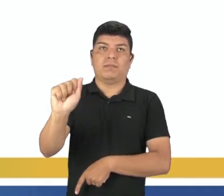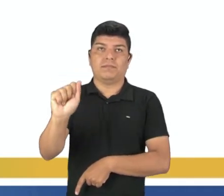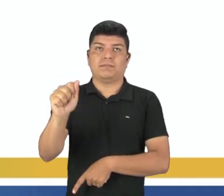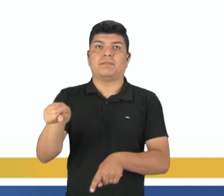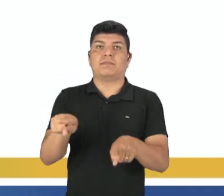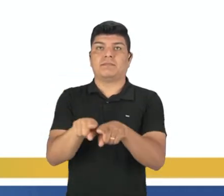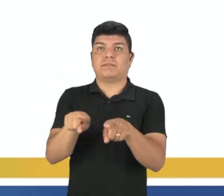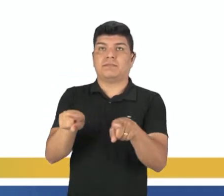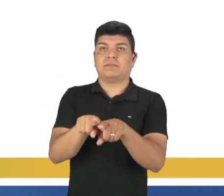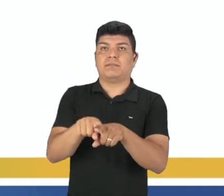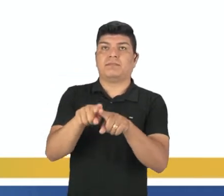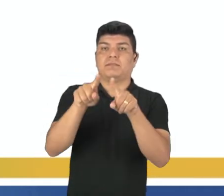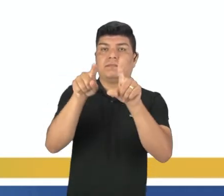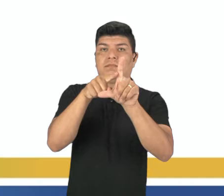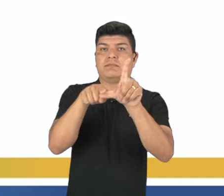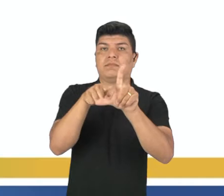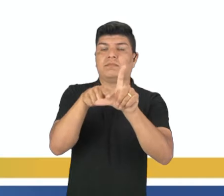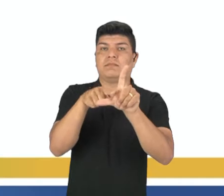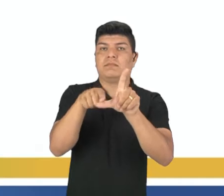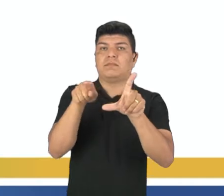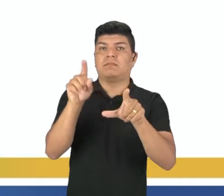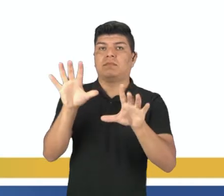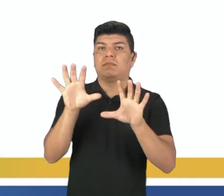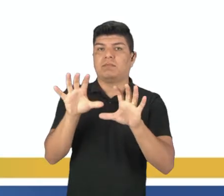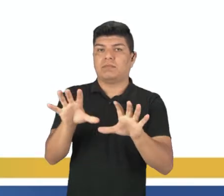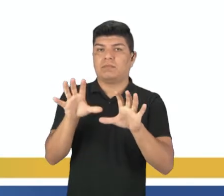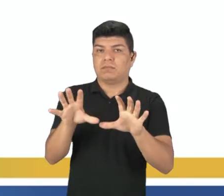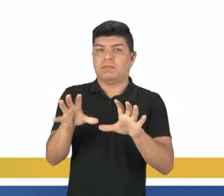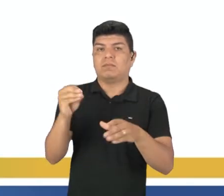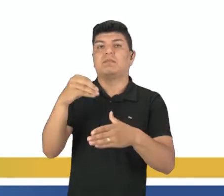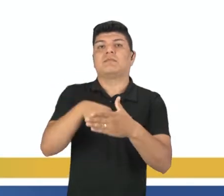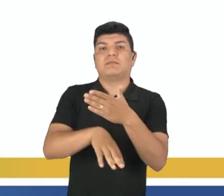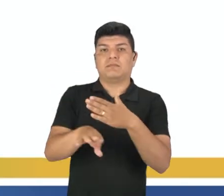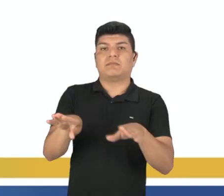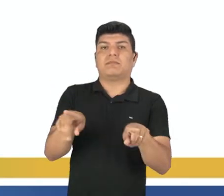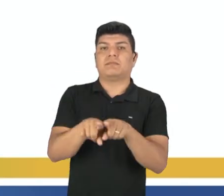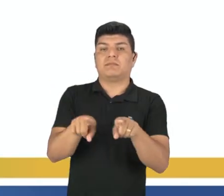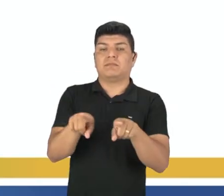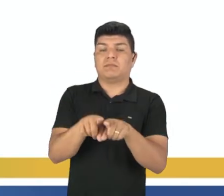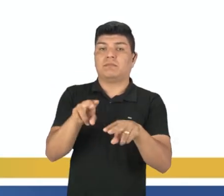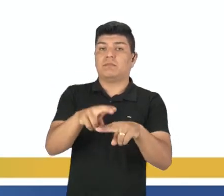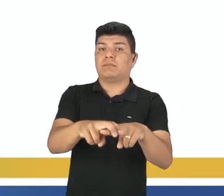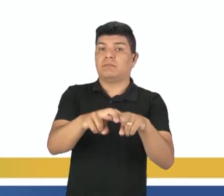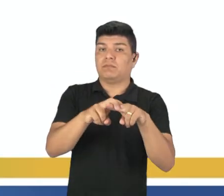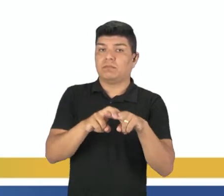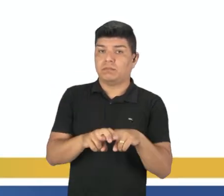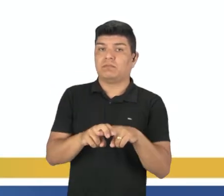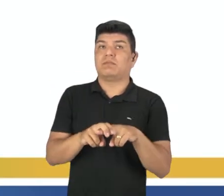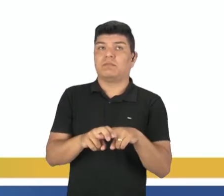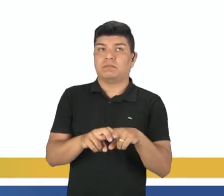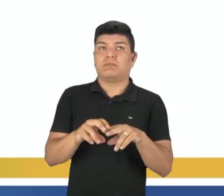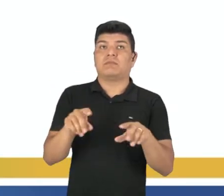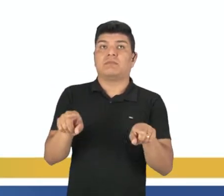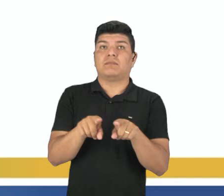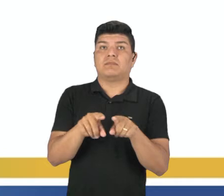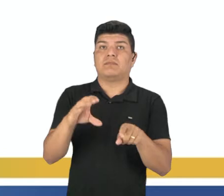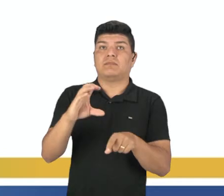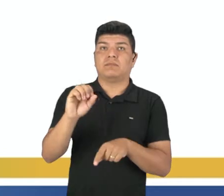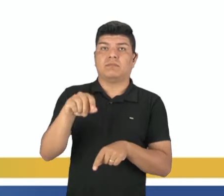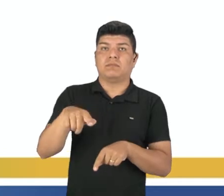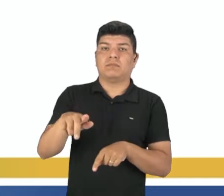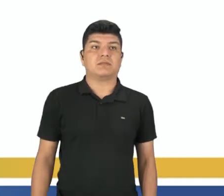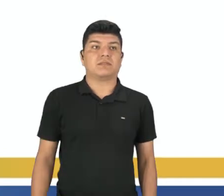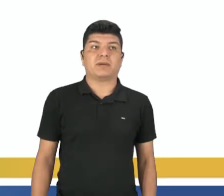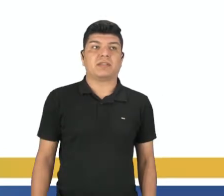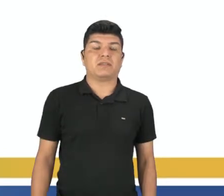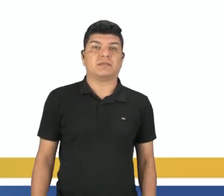também são ângulos aí, tidos como alternos internos, portanto, eles também são congruentes, né? Têm a mesma